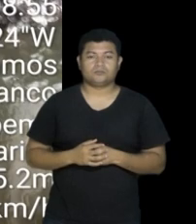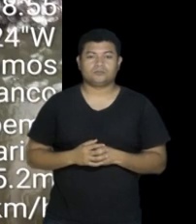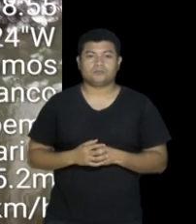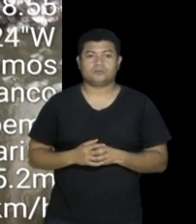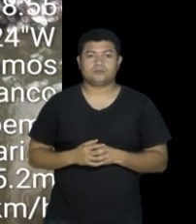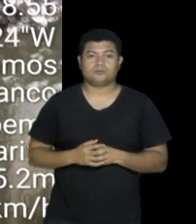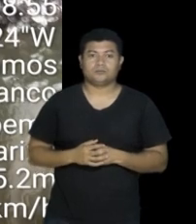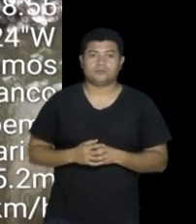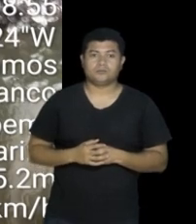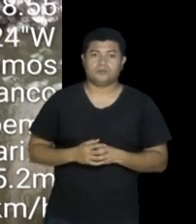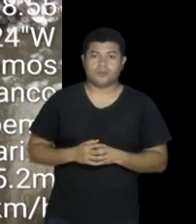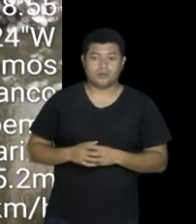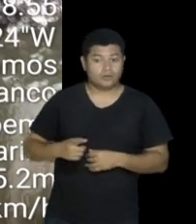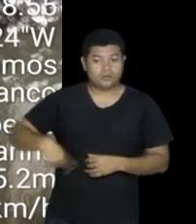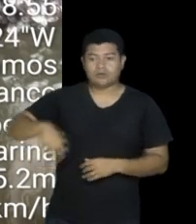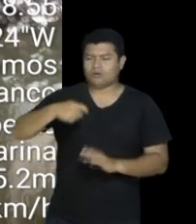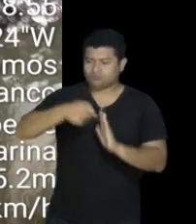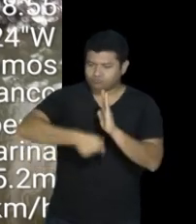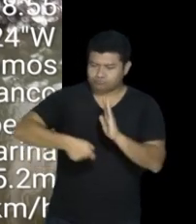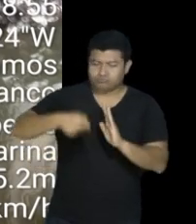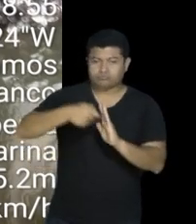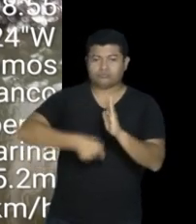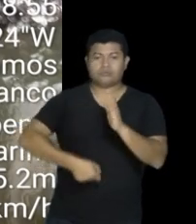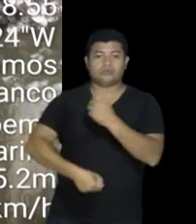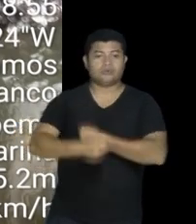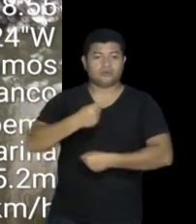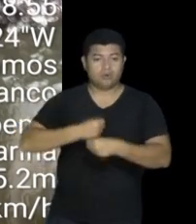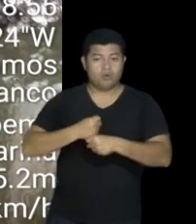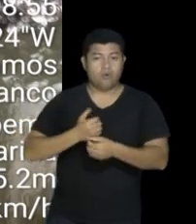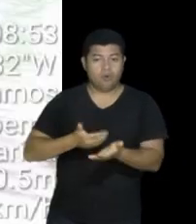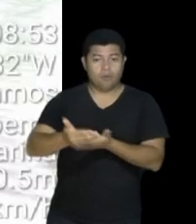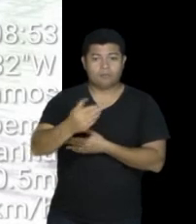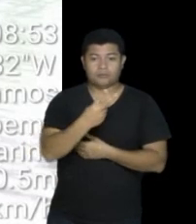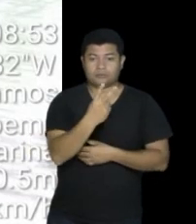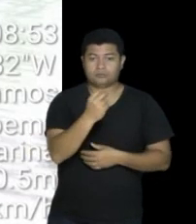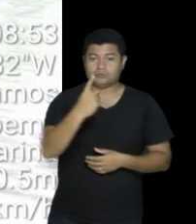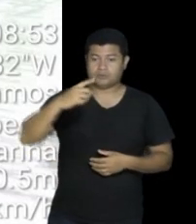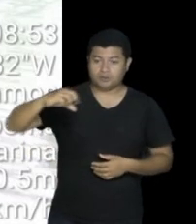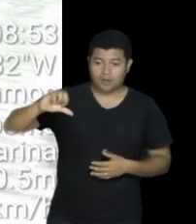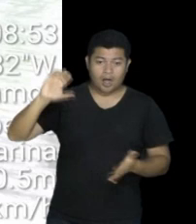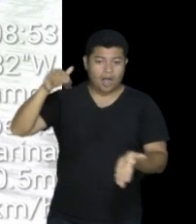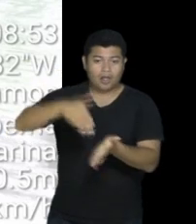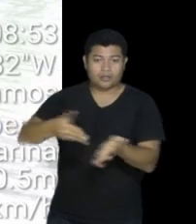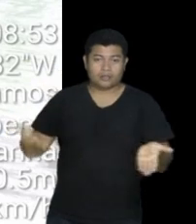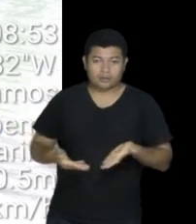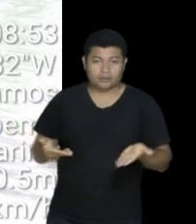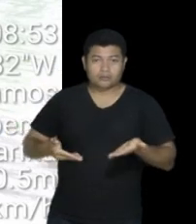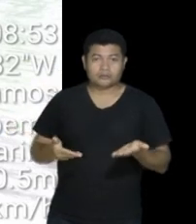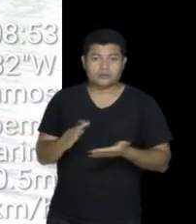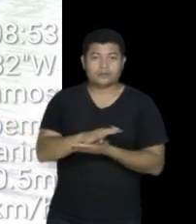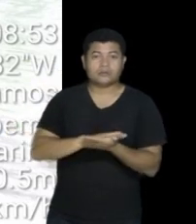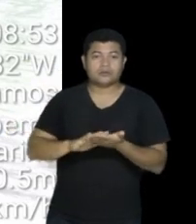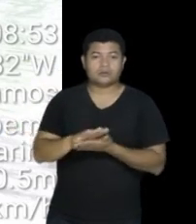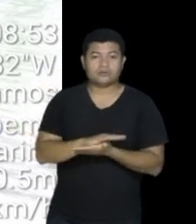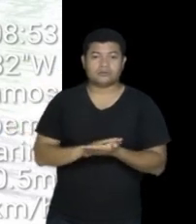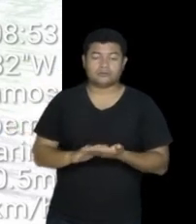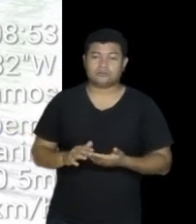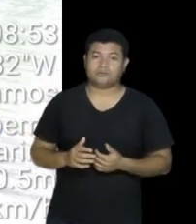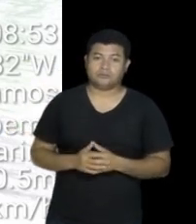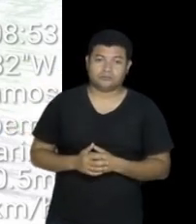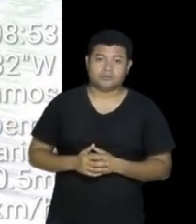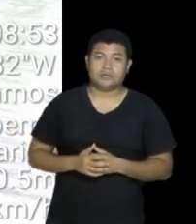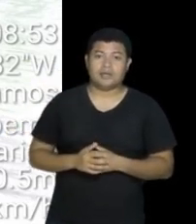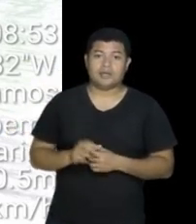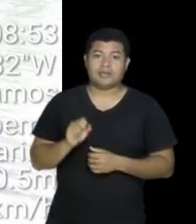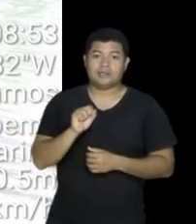e a gente vem aí lutando desde 2019 2021 mostrando a situação e agora se tomou se Estamos